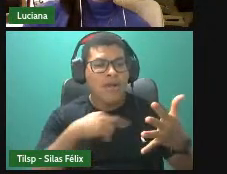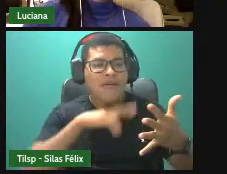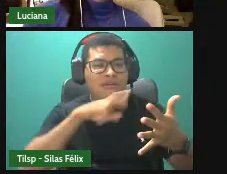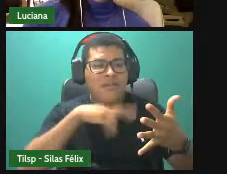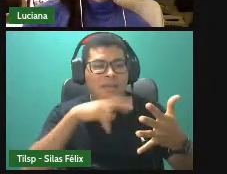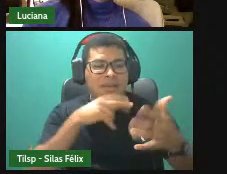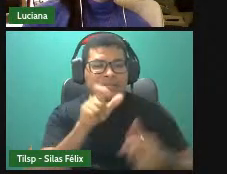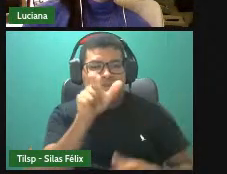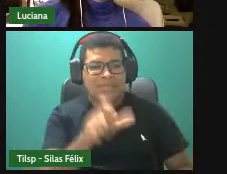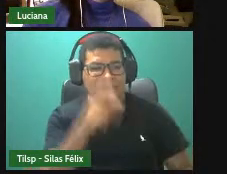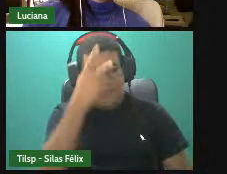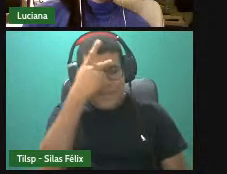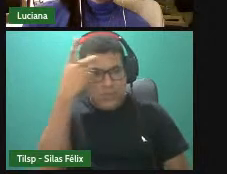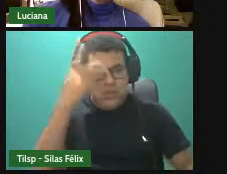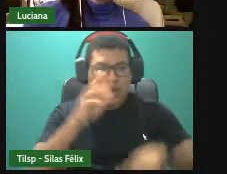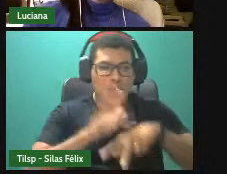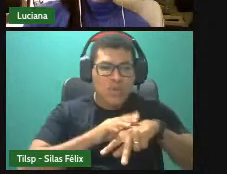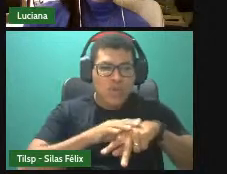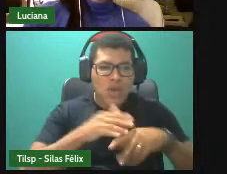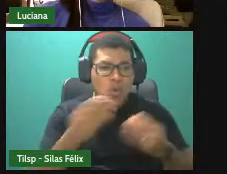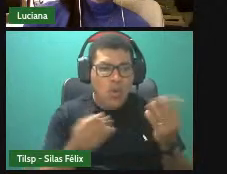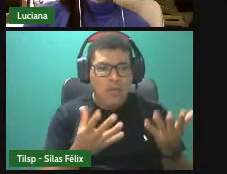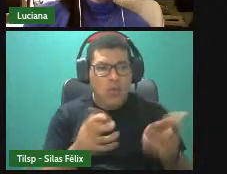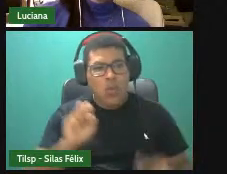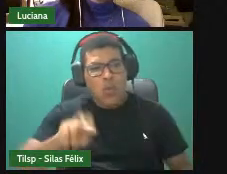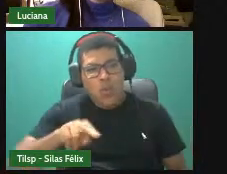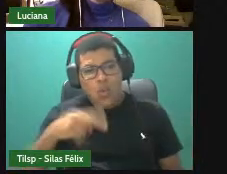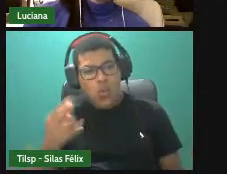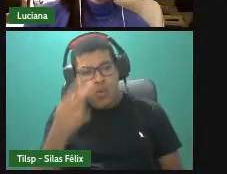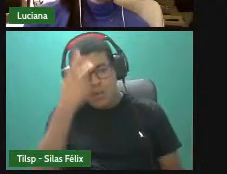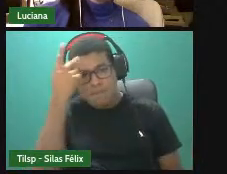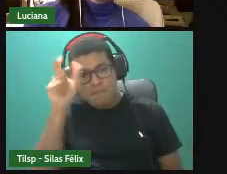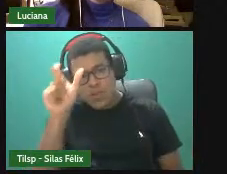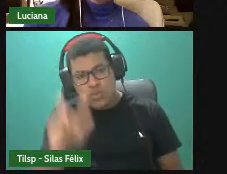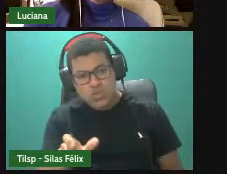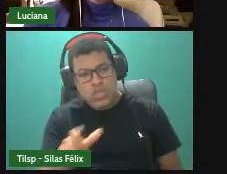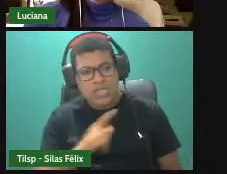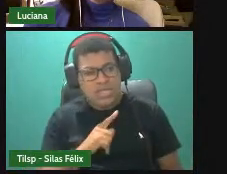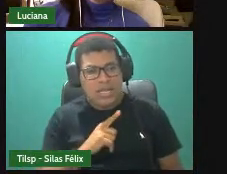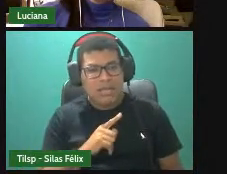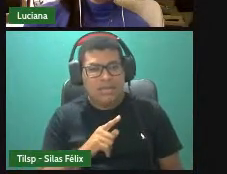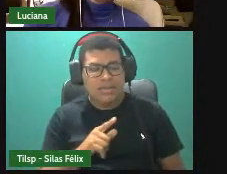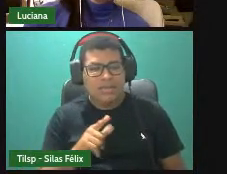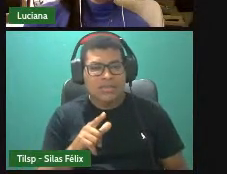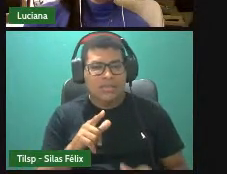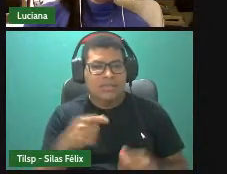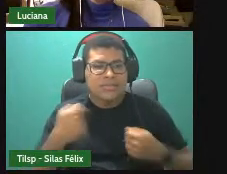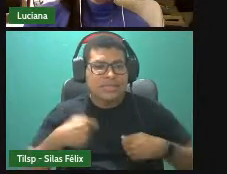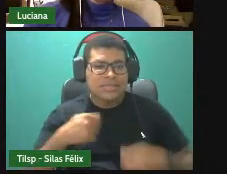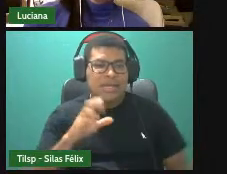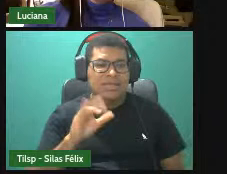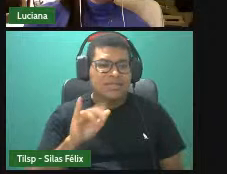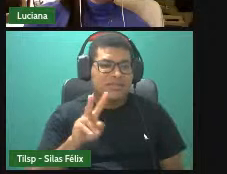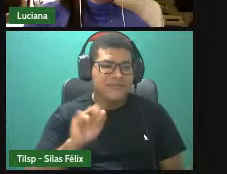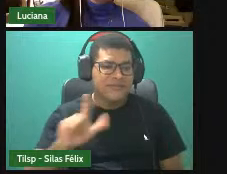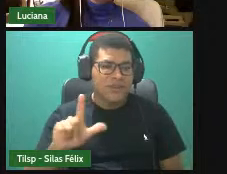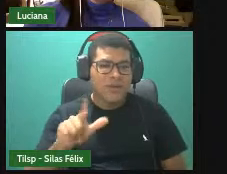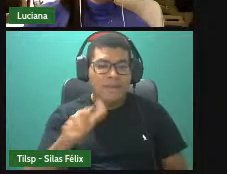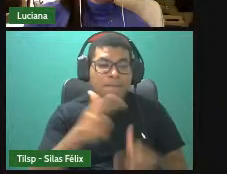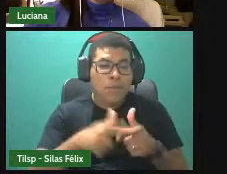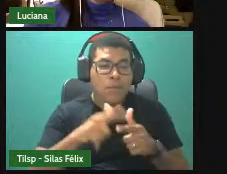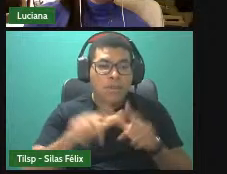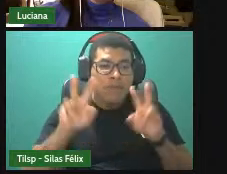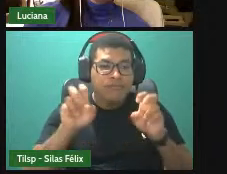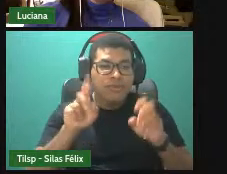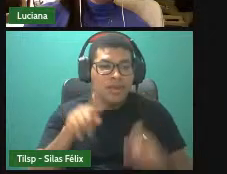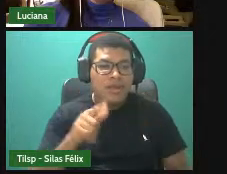paciente ou uma pessoa que está ali numa demanda cível que teve um problema relacionado à implantodontia, né? Perdeu